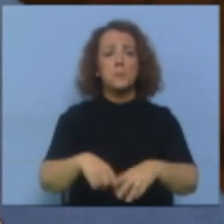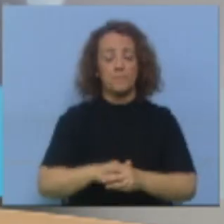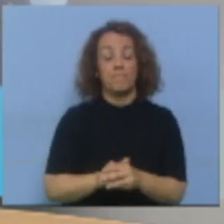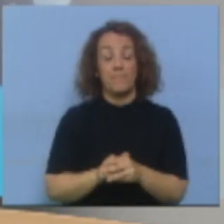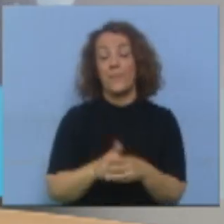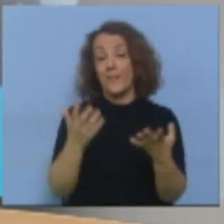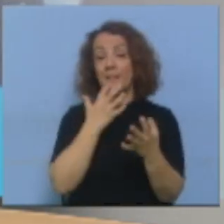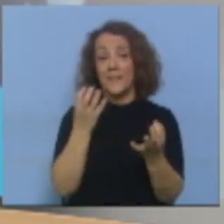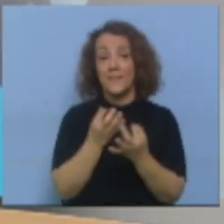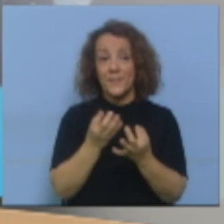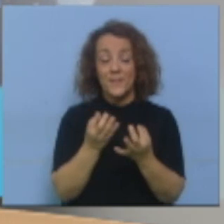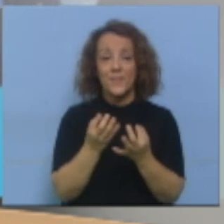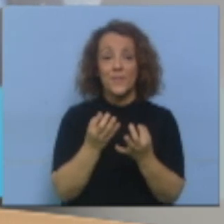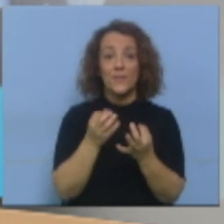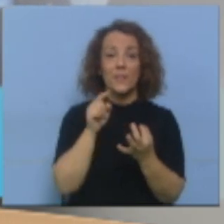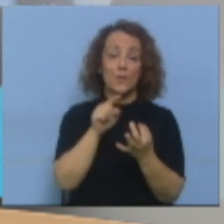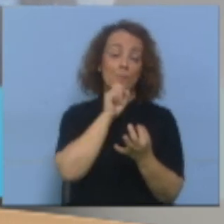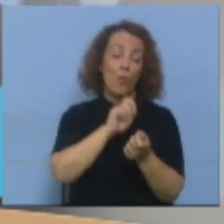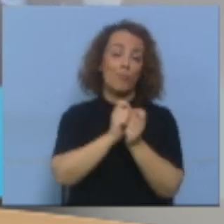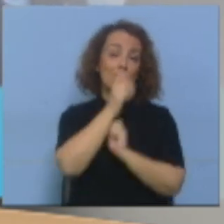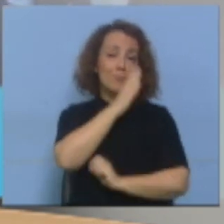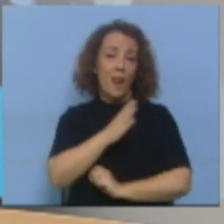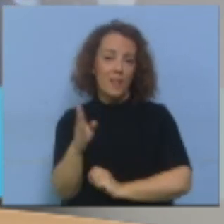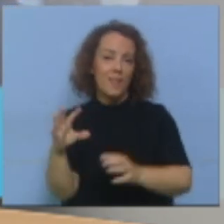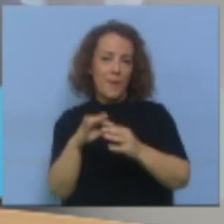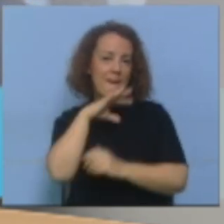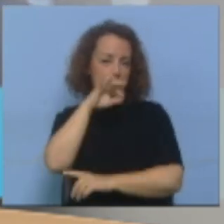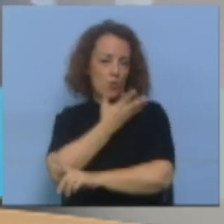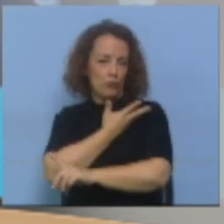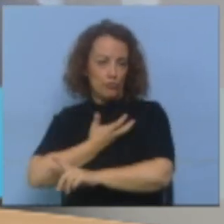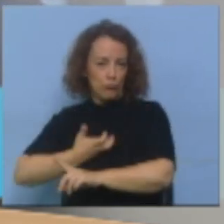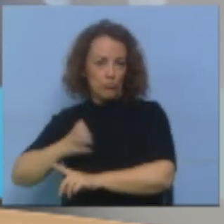também se pode aplicar e falar em relação à família, já lá vamos, mas